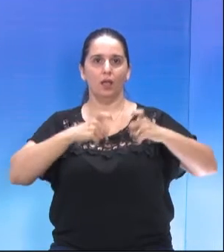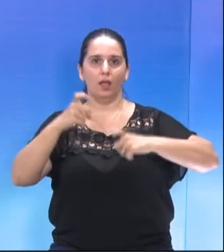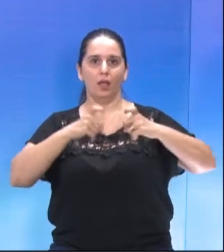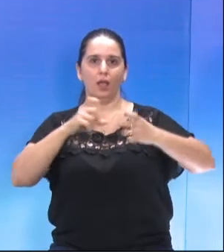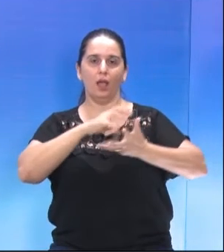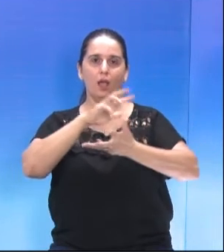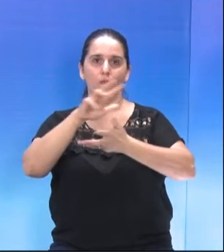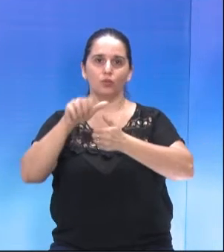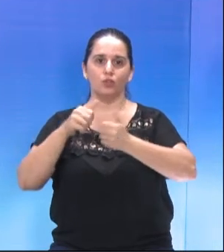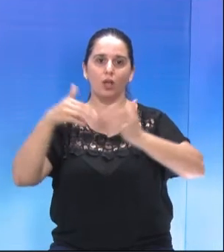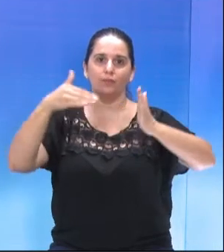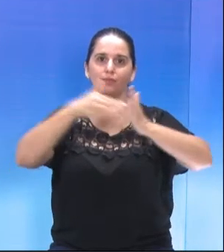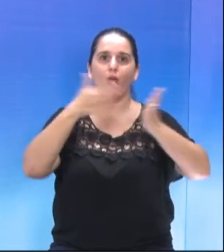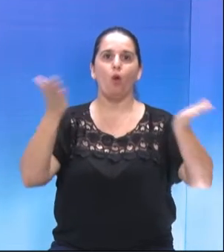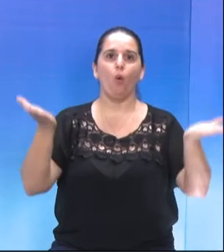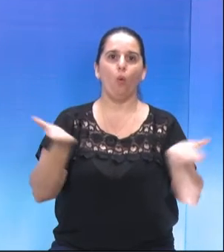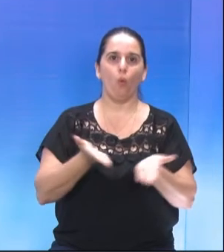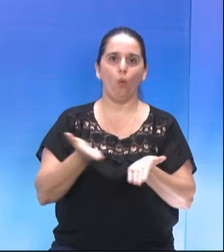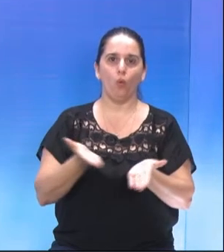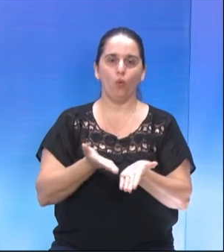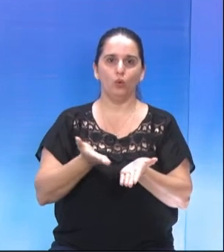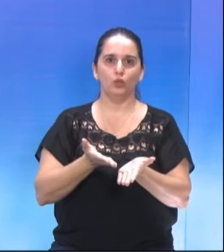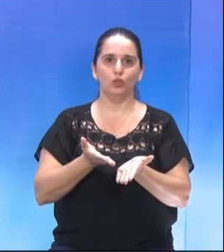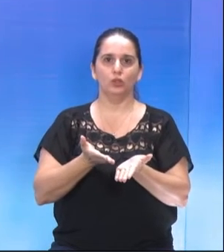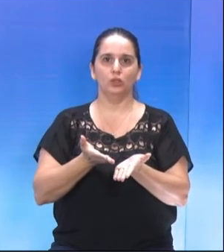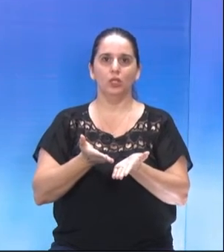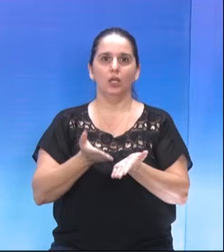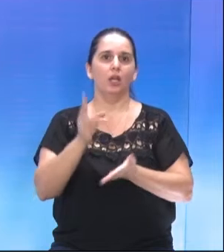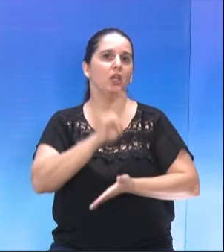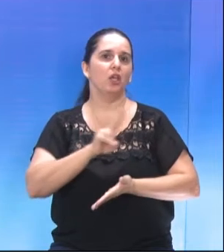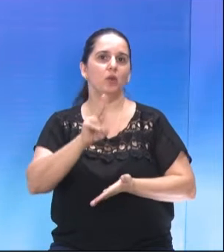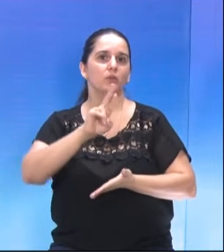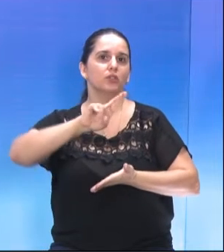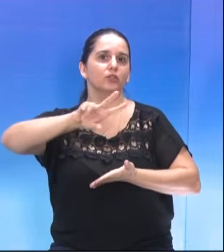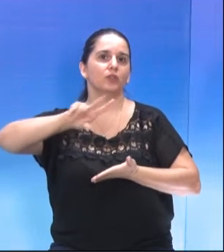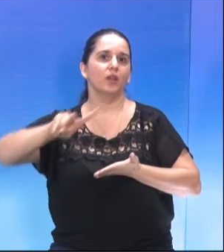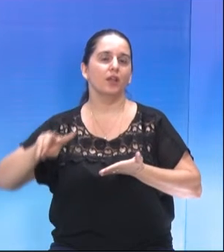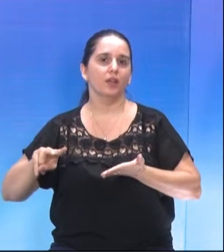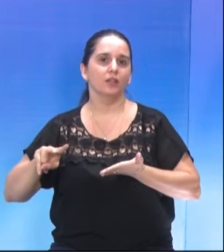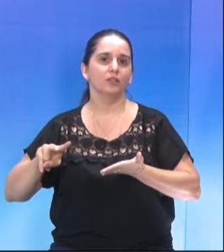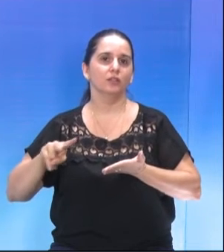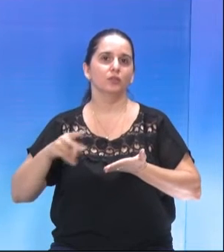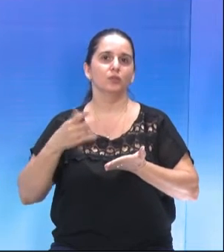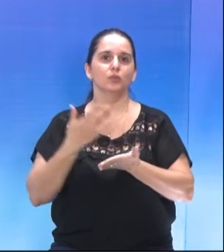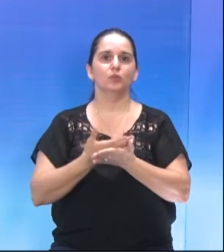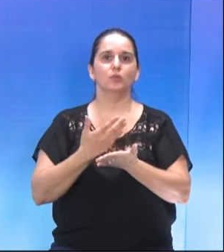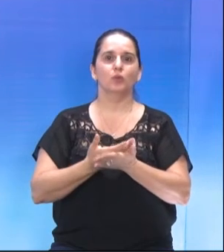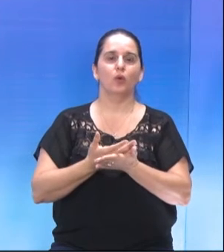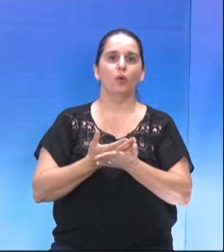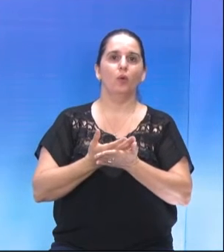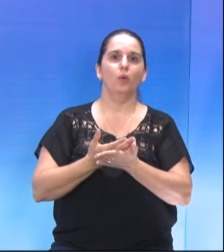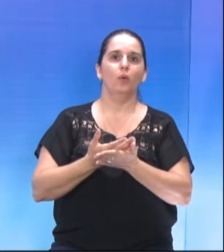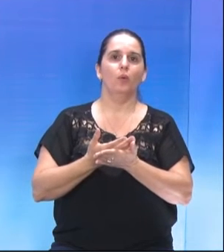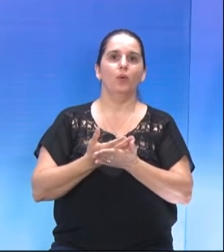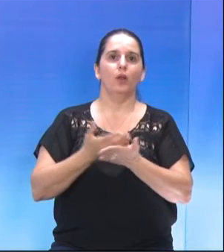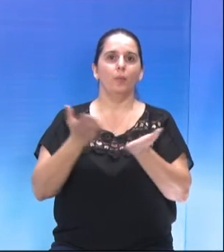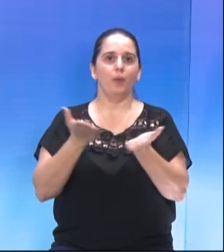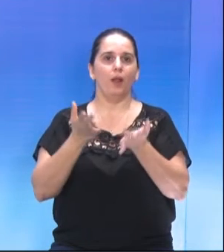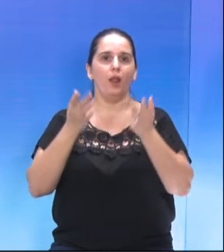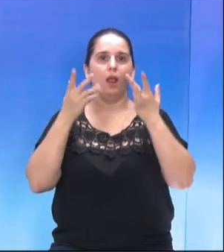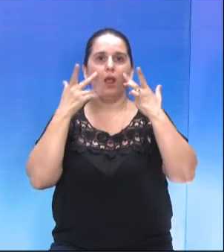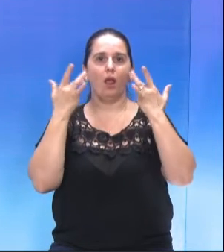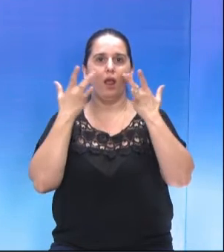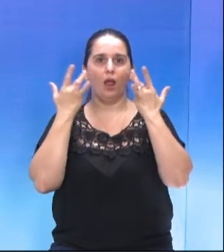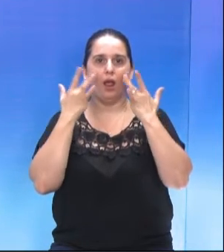como características elementos não convencionais utilizados nos seus trabalhos artísticos. Outra questão importante da